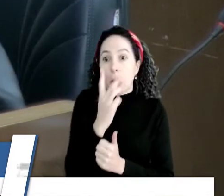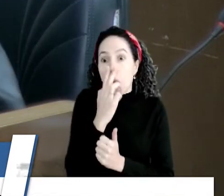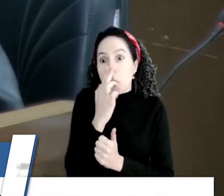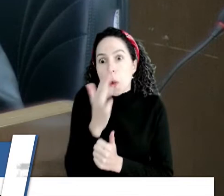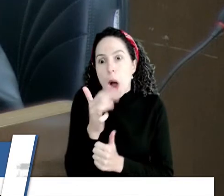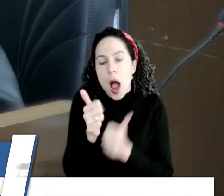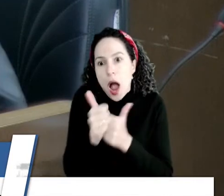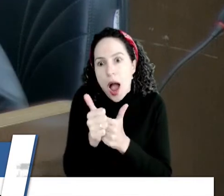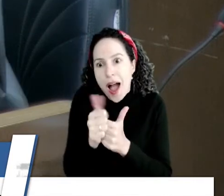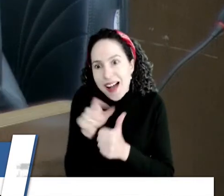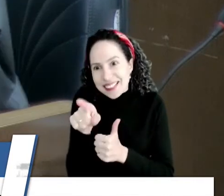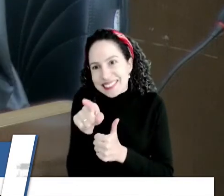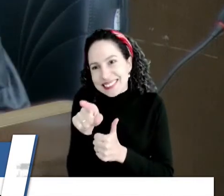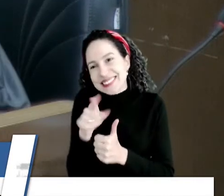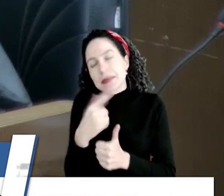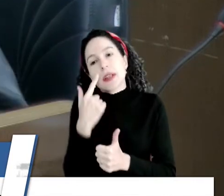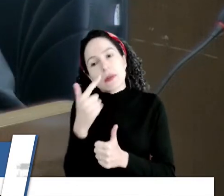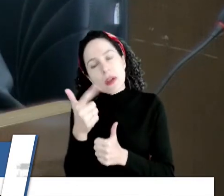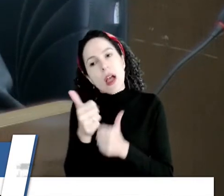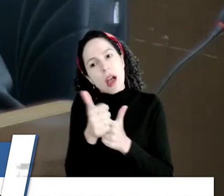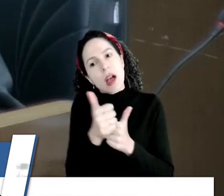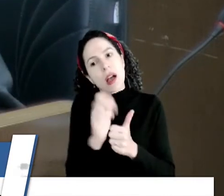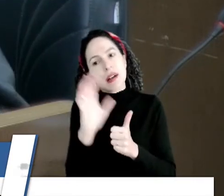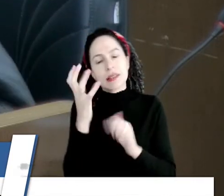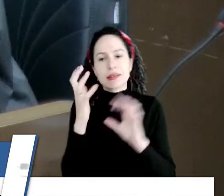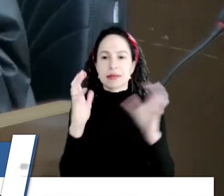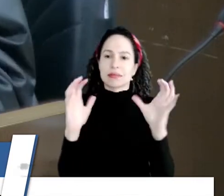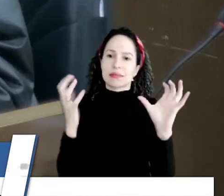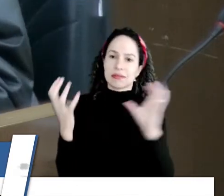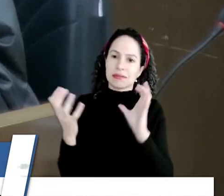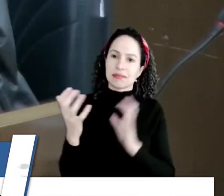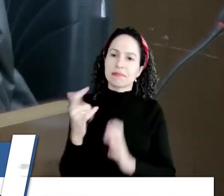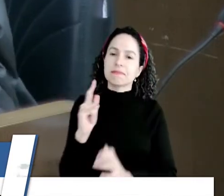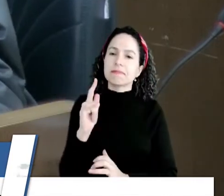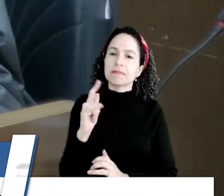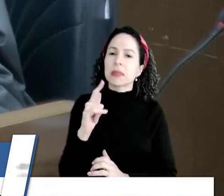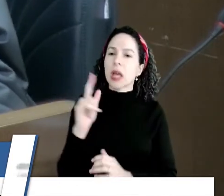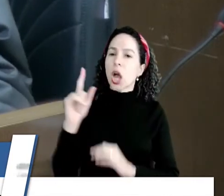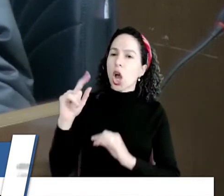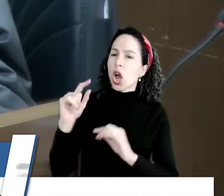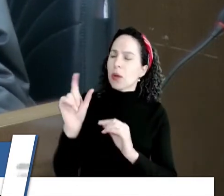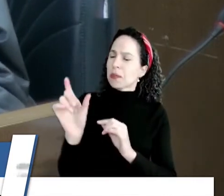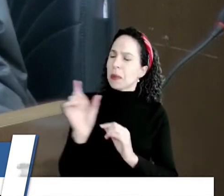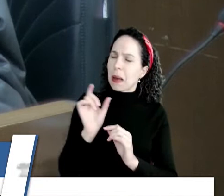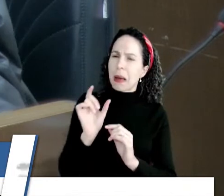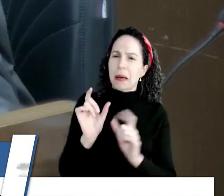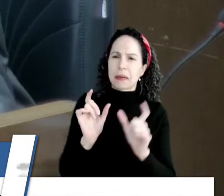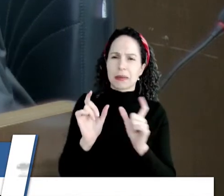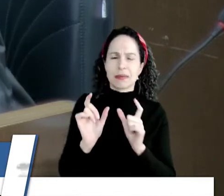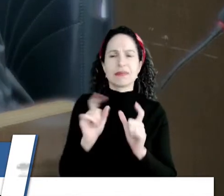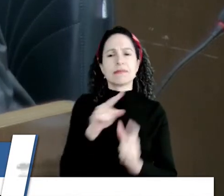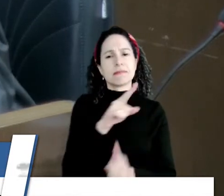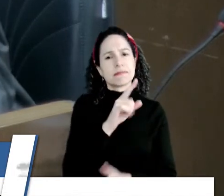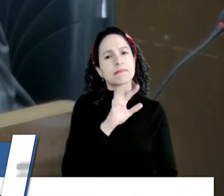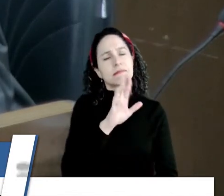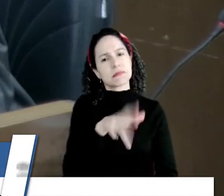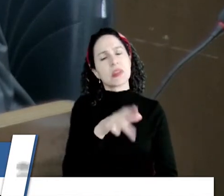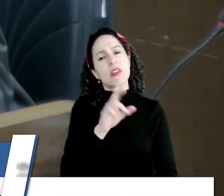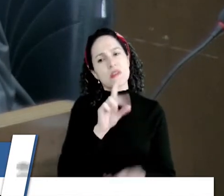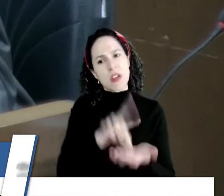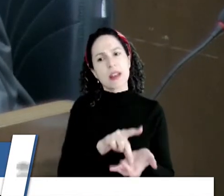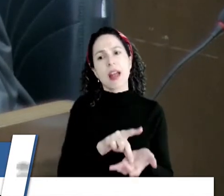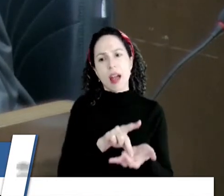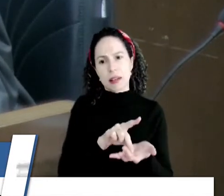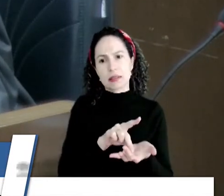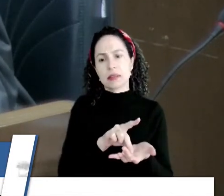acontecem, né, de alguns comentários, e realmente o que você fala é verdade, né, as pessoas não se unem.